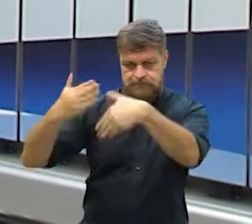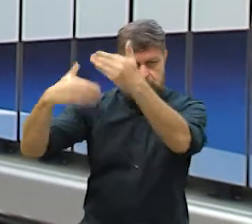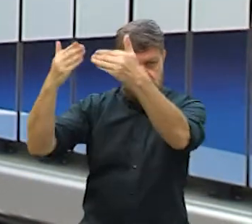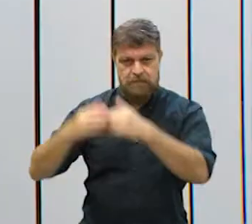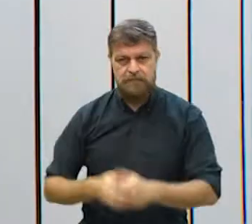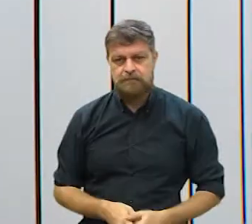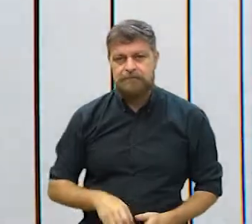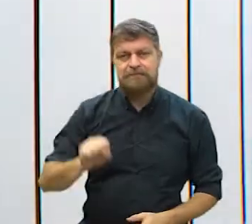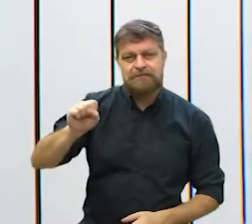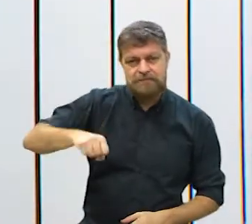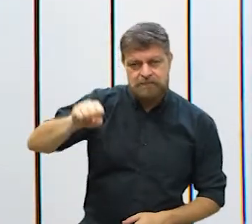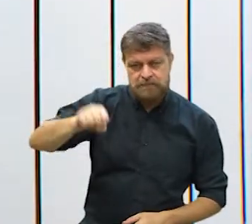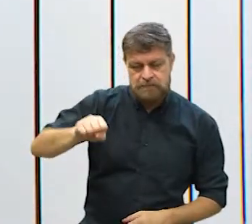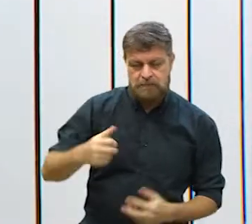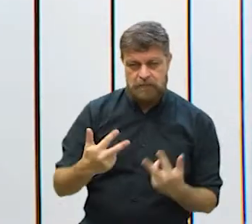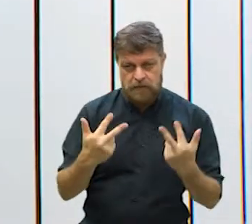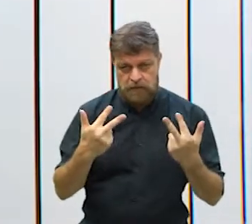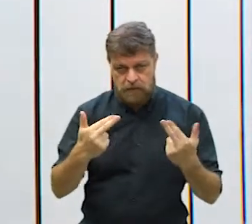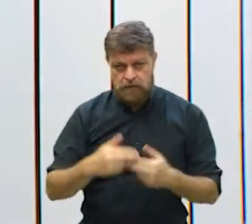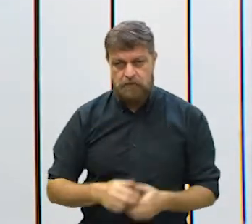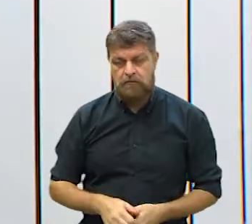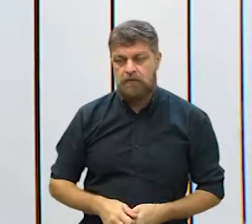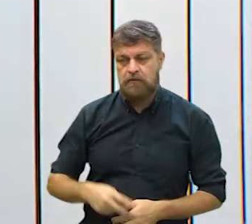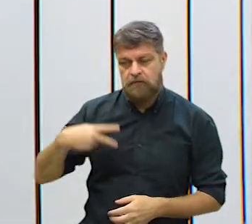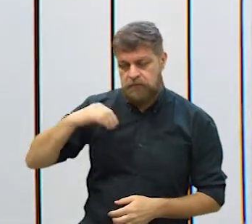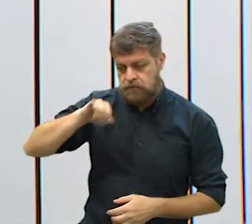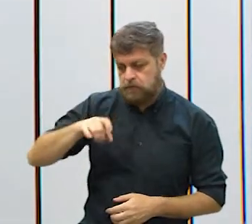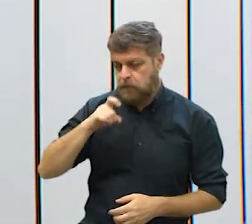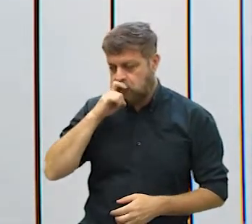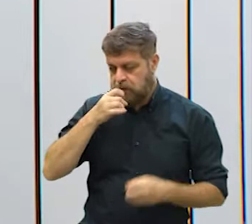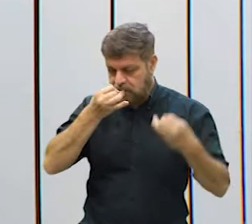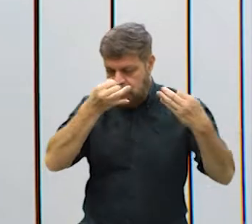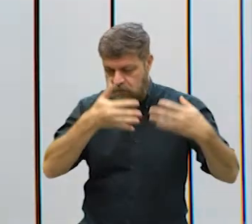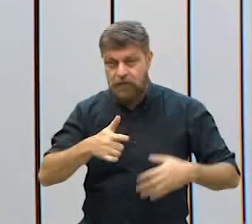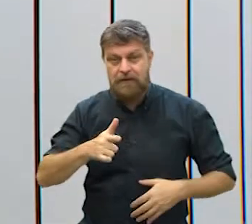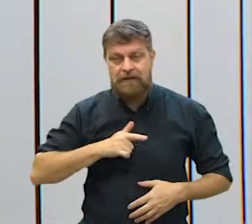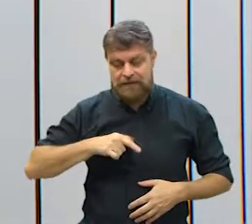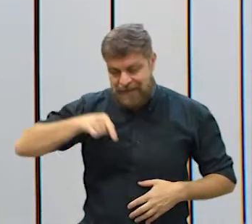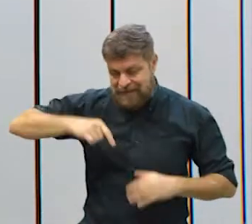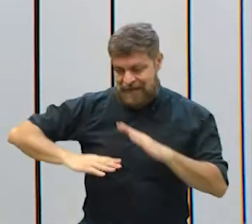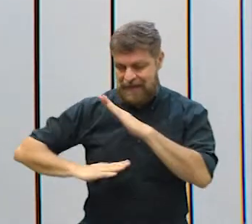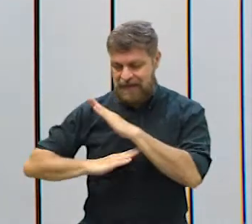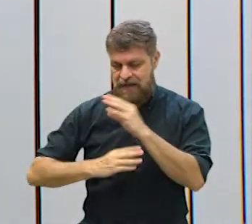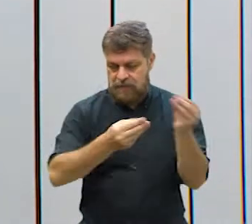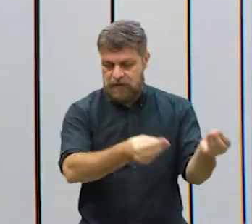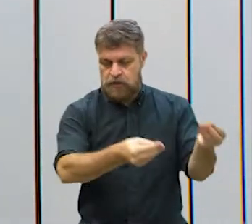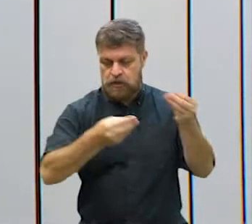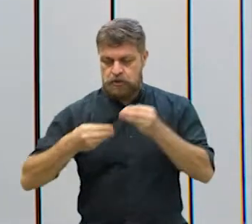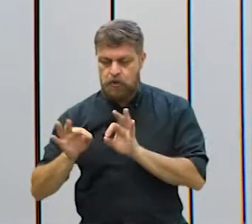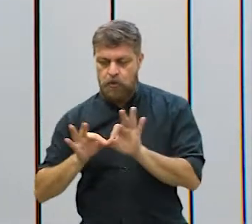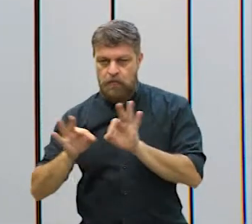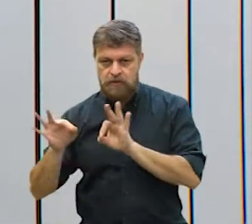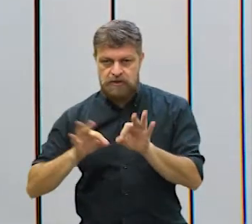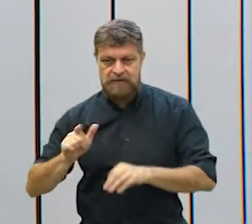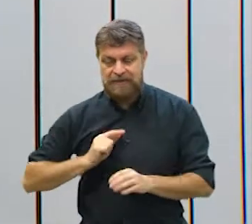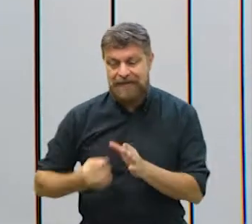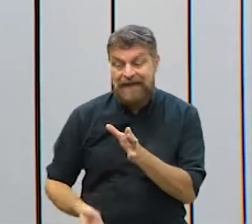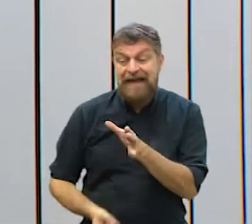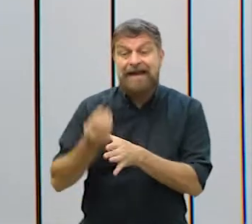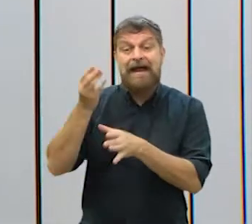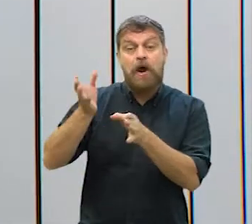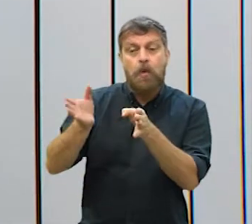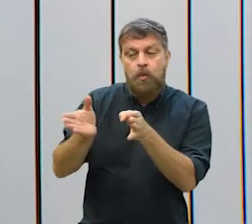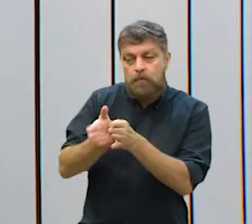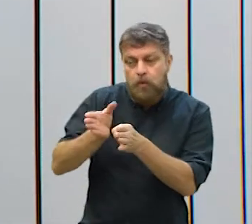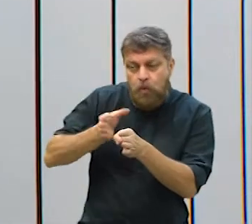região? Sim, como o vereador disse, existe hoje, né, inclusive um projeto em tramitação aqui na casa, que é a criação